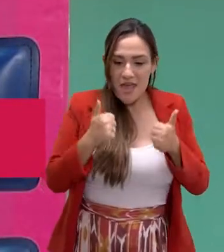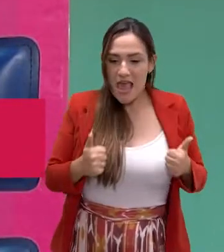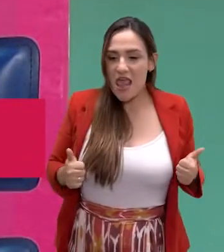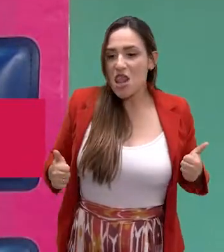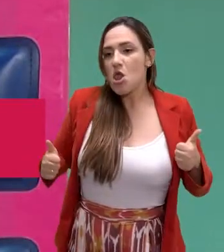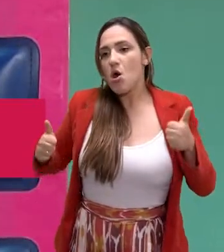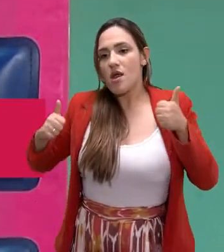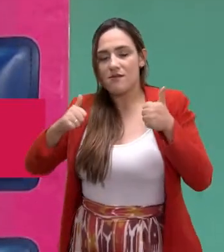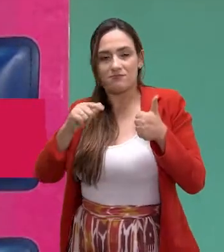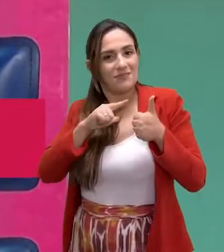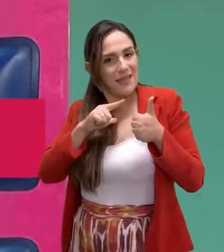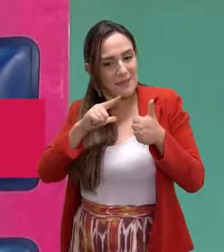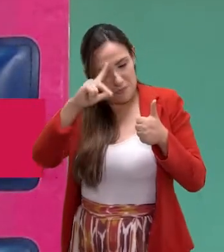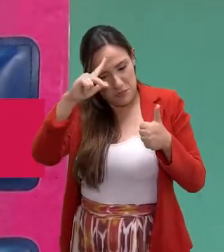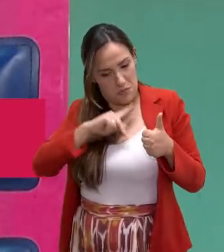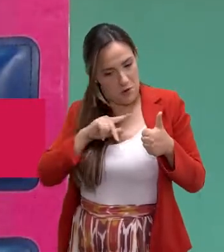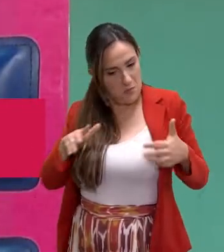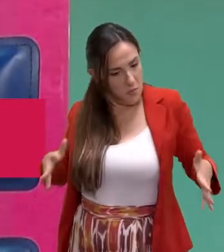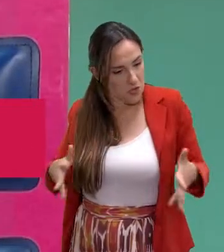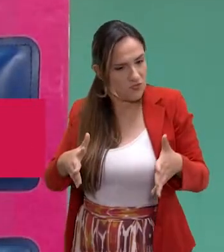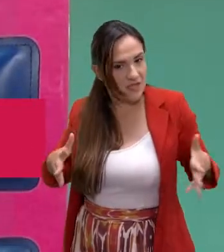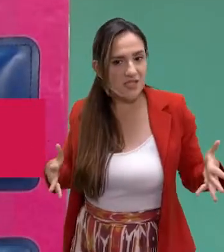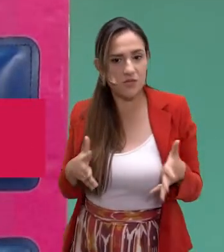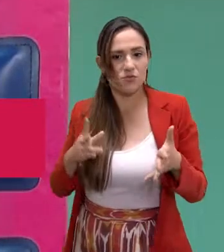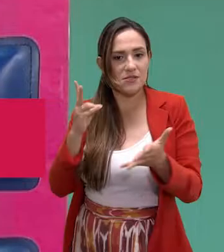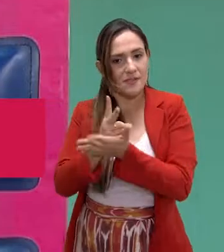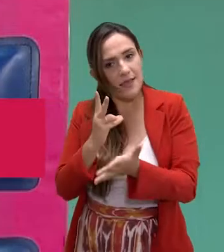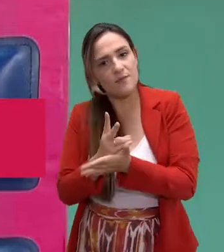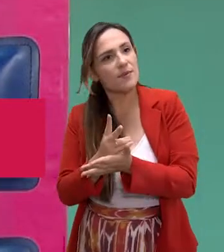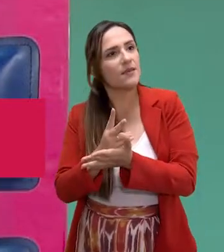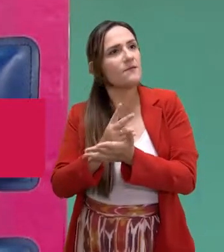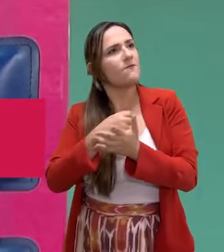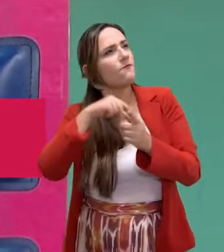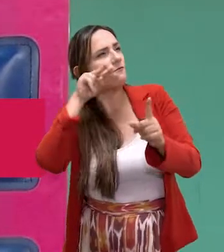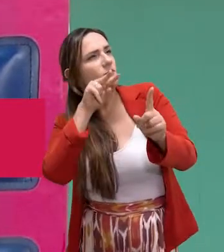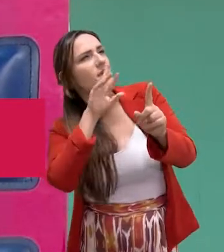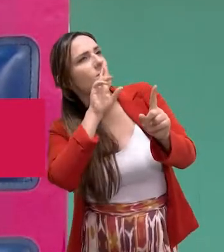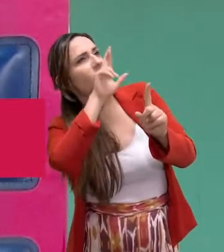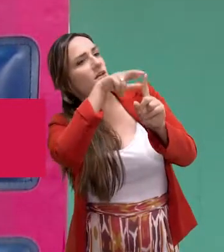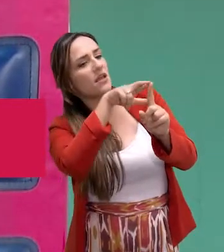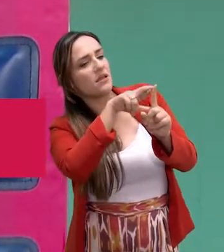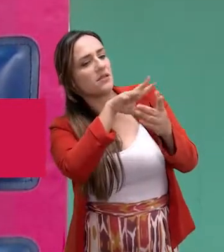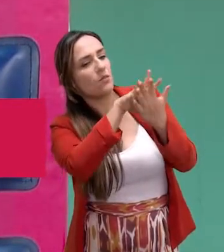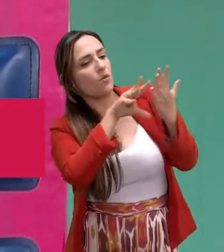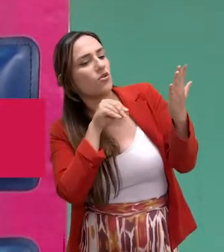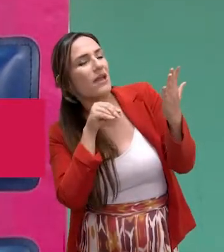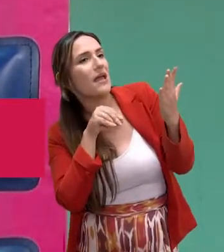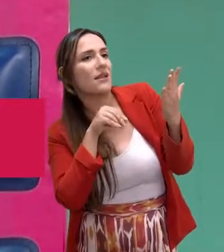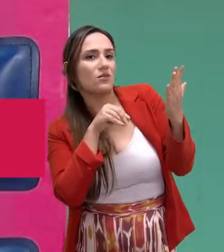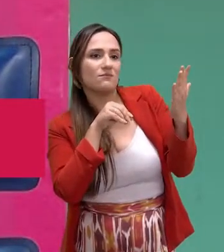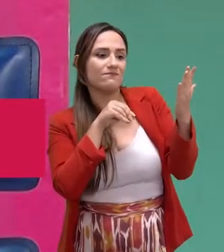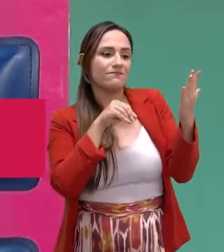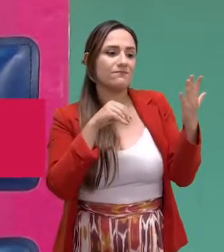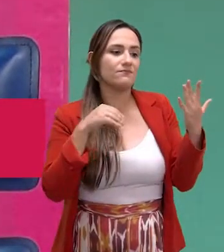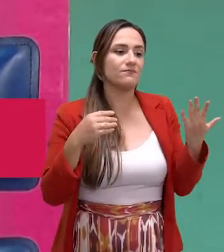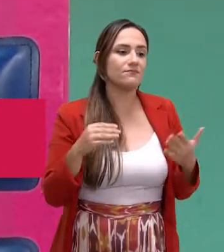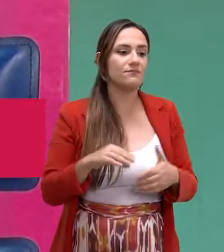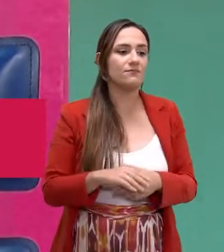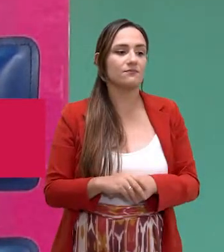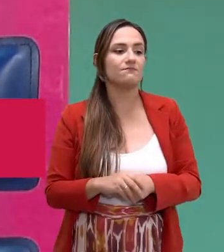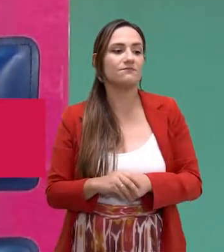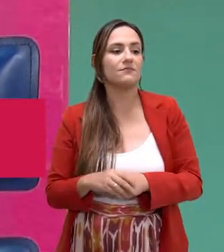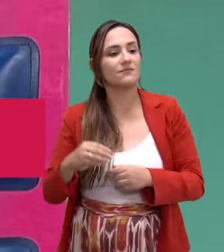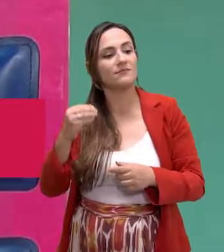e ter força, né, para poder buscar, se inspirar em algumas pessoas, ou ter